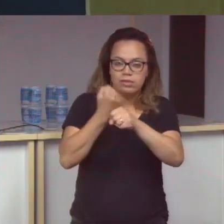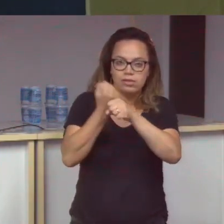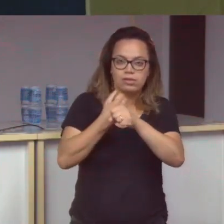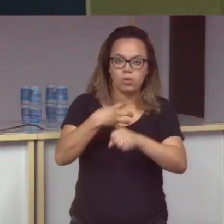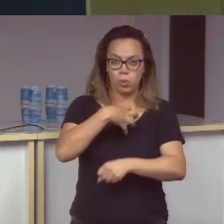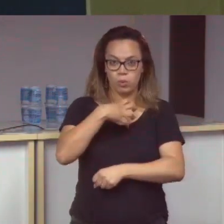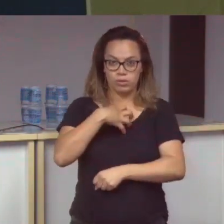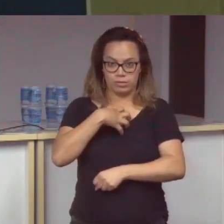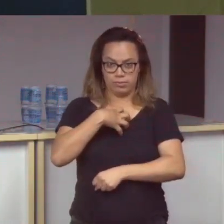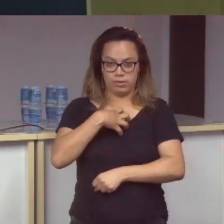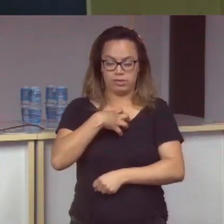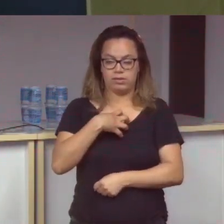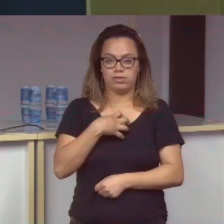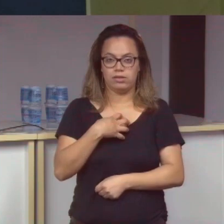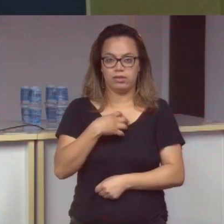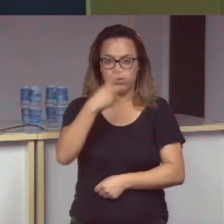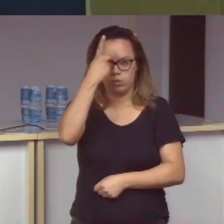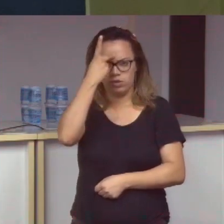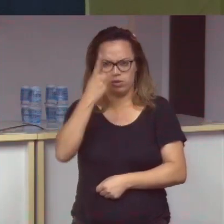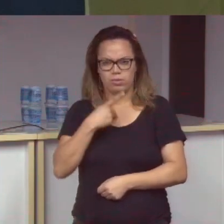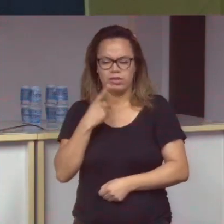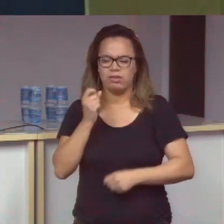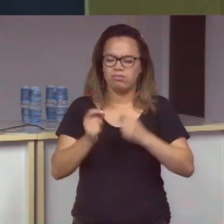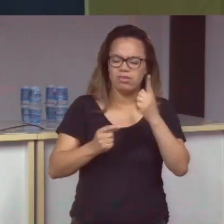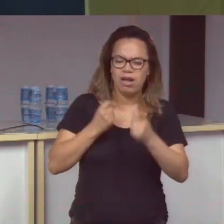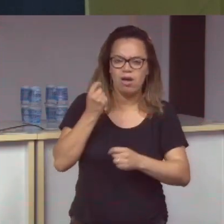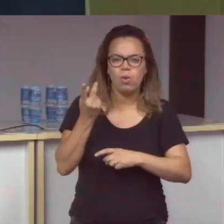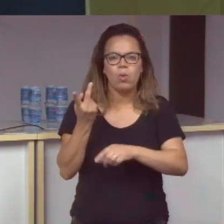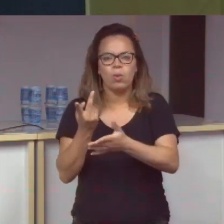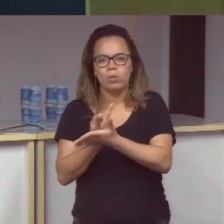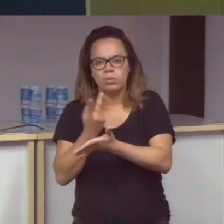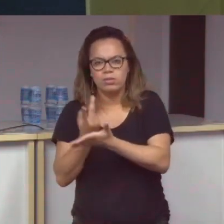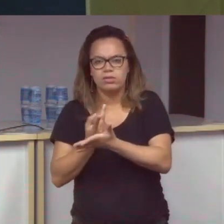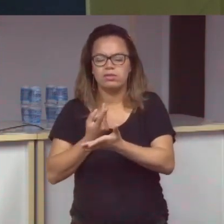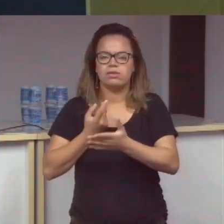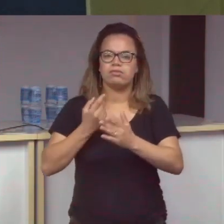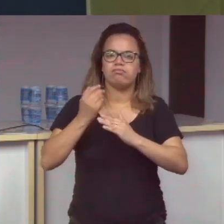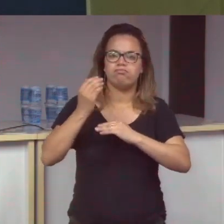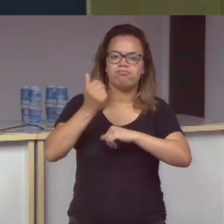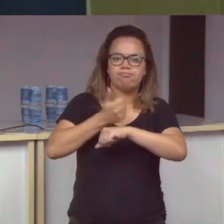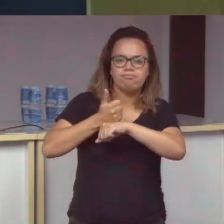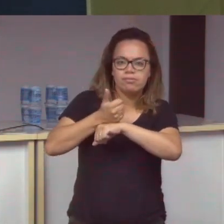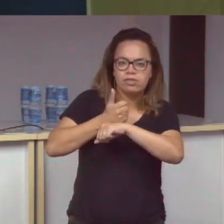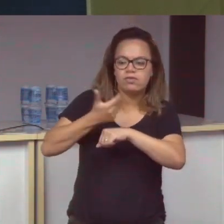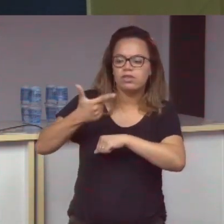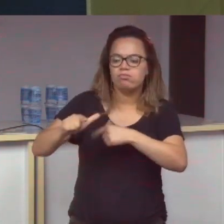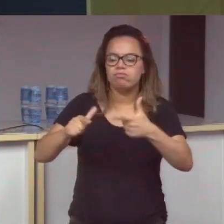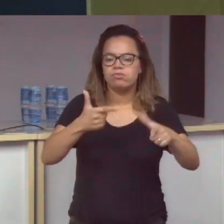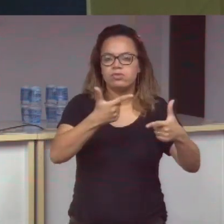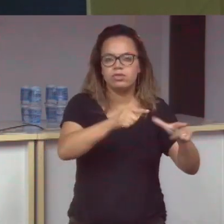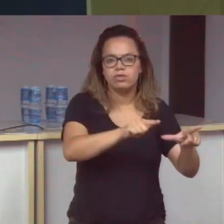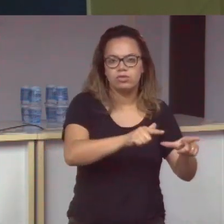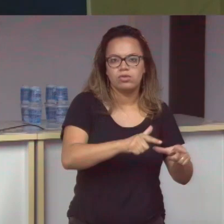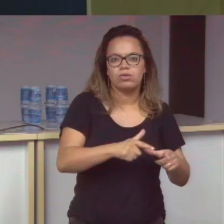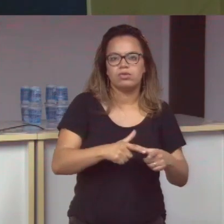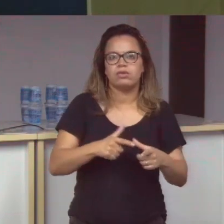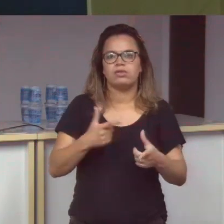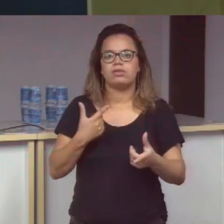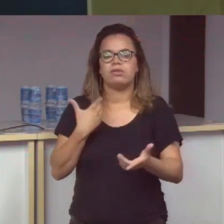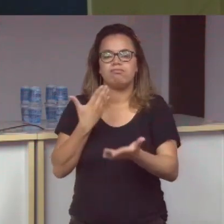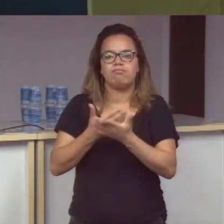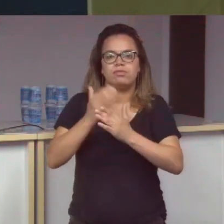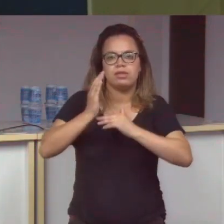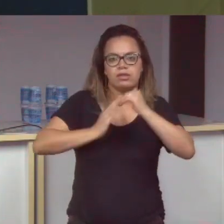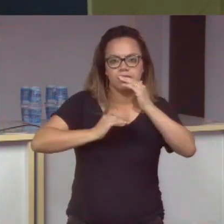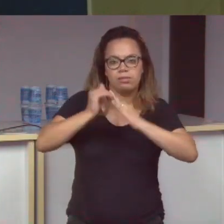vem, talvez com algumas deformações profissionais de outras áreas do saber e da